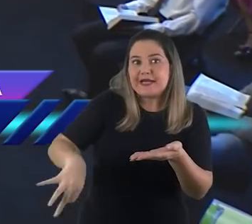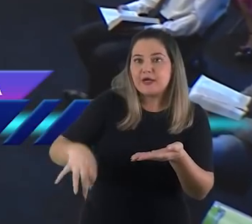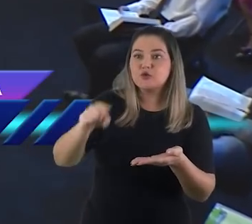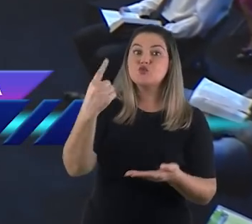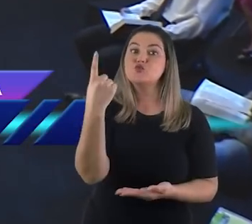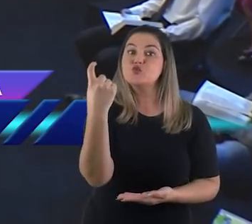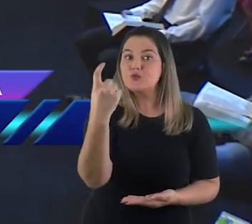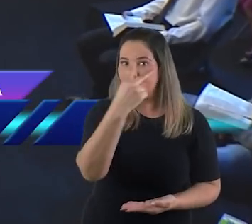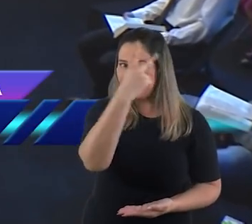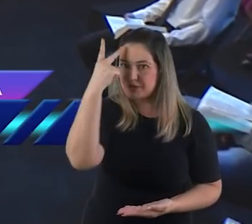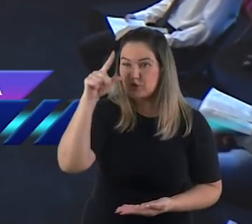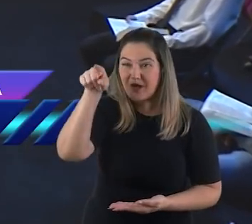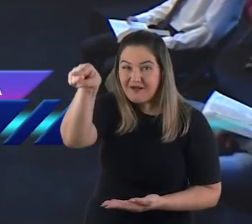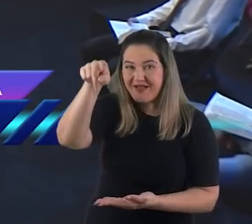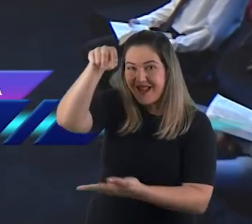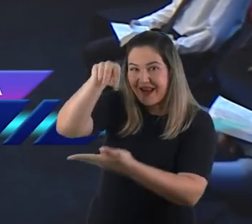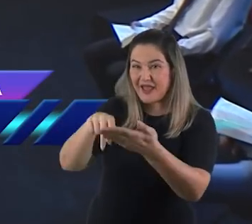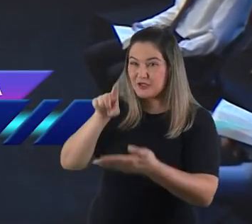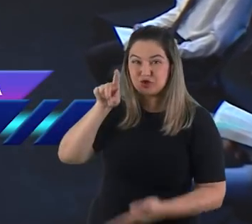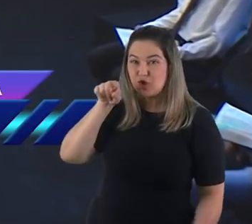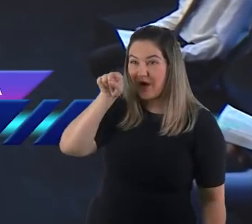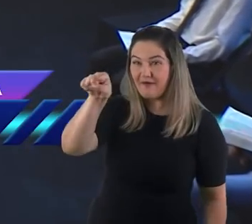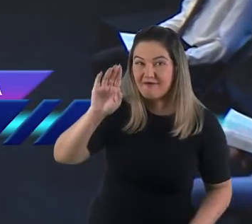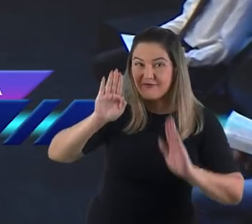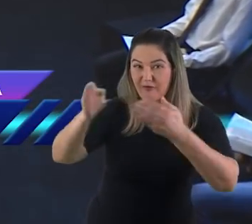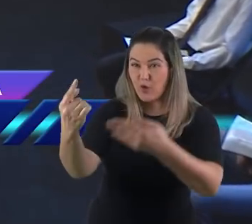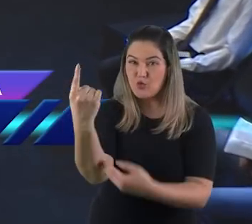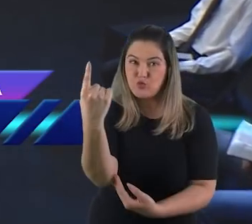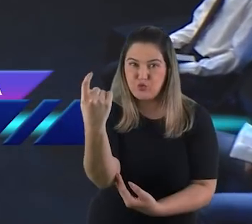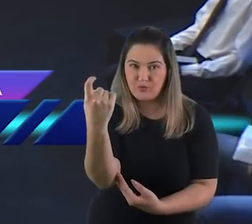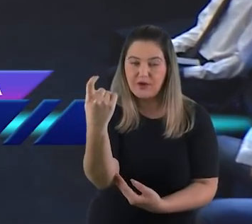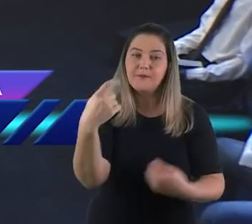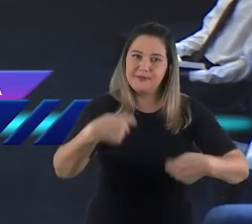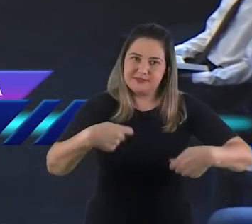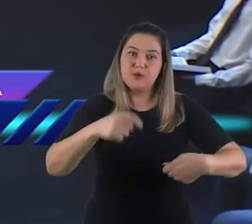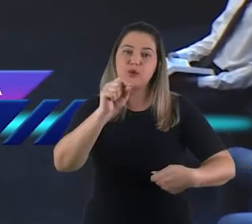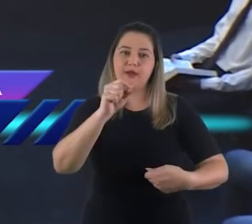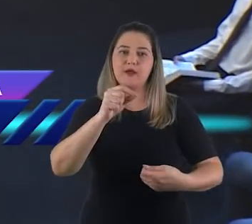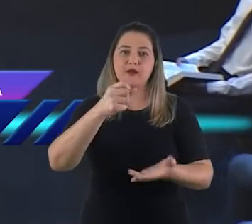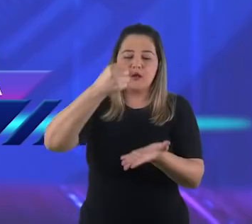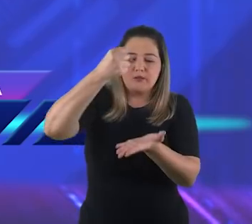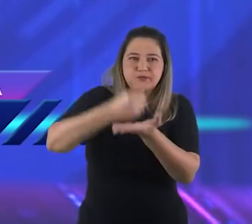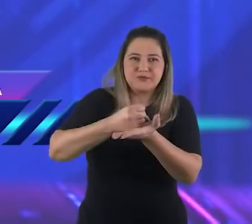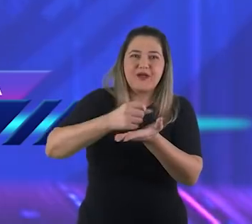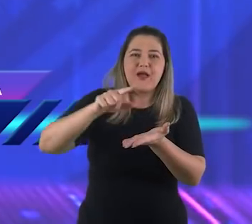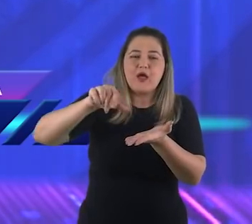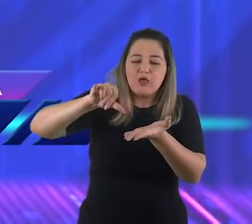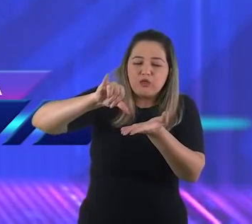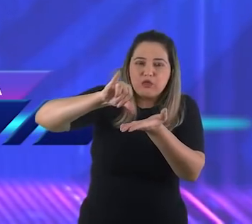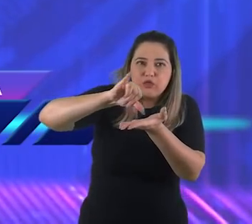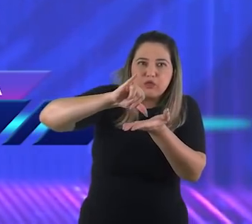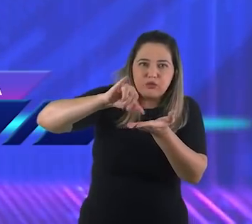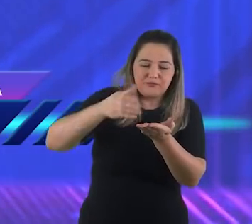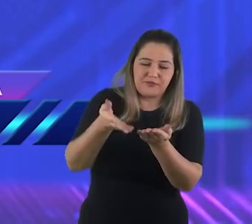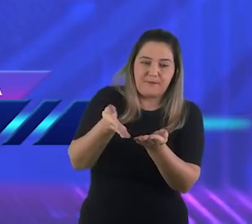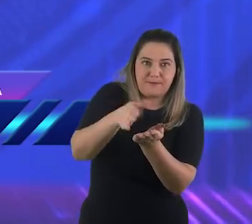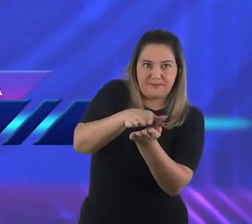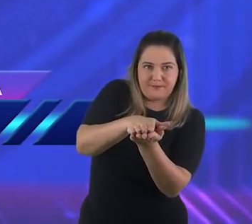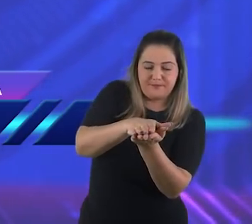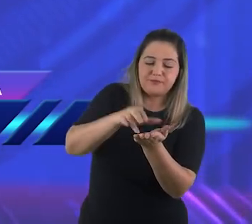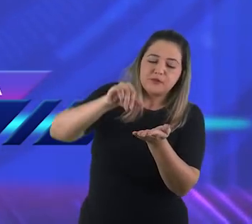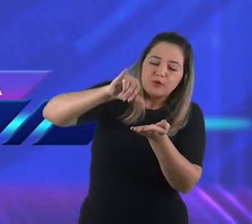da carta era quem leria o conteúdo da carta, se colocava um selo. Esse selo era um